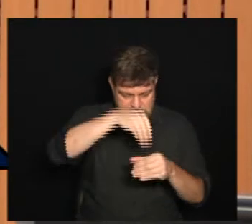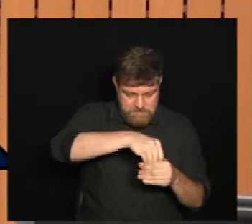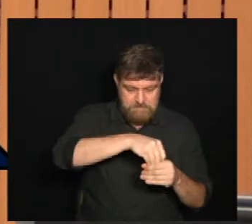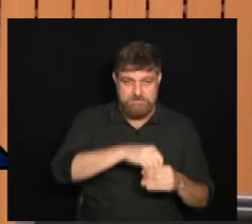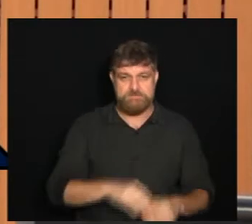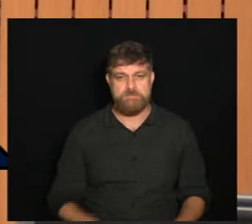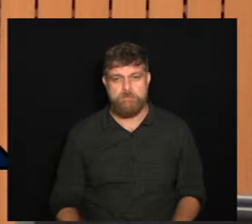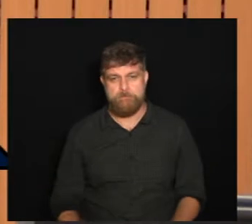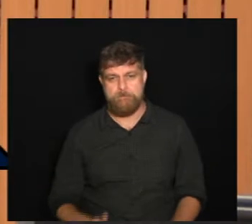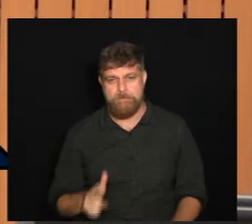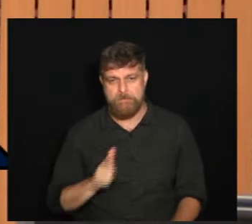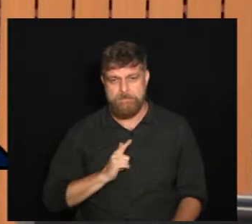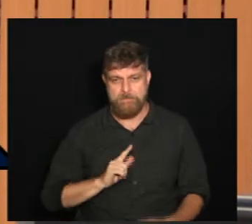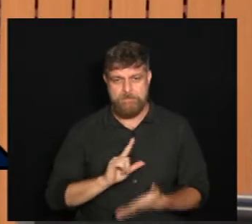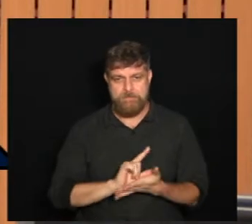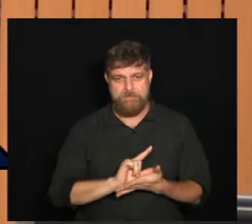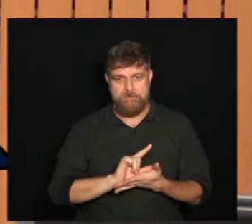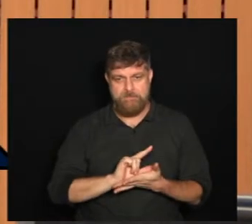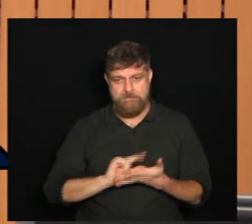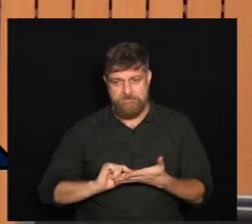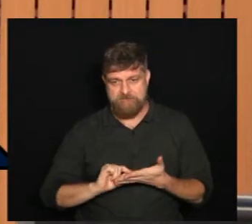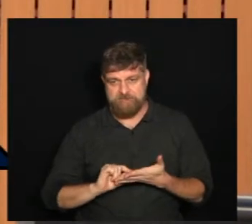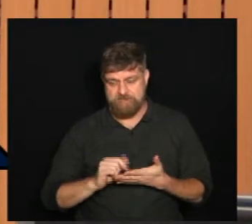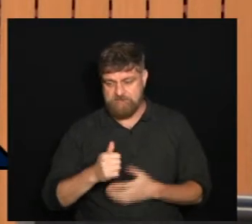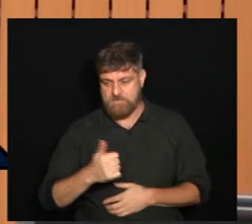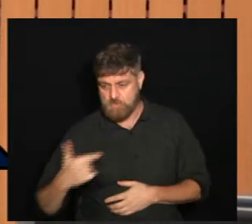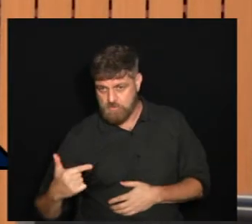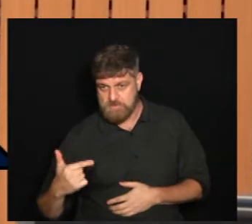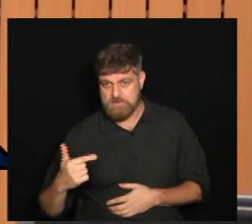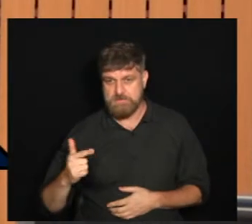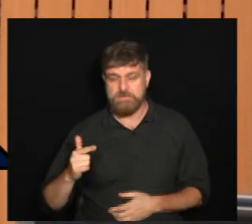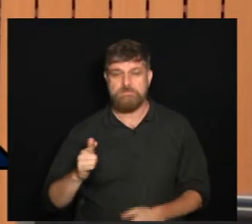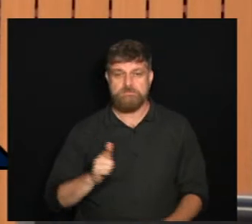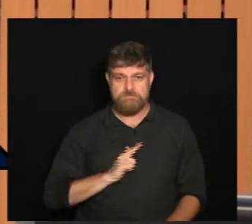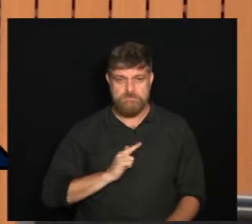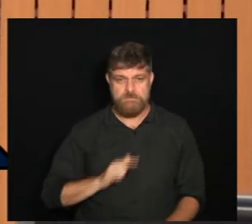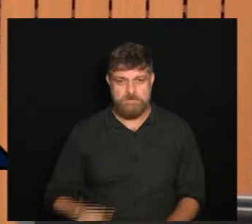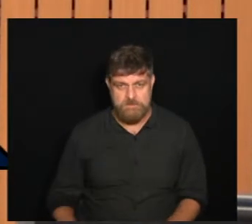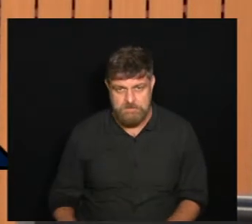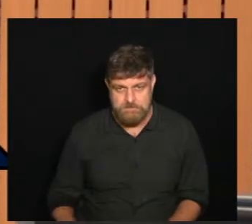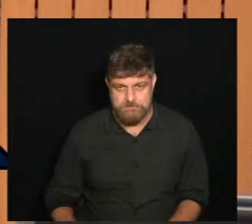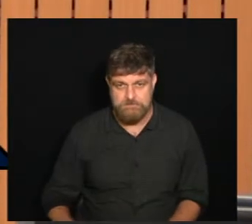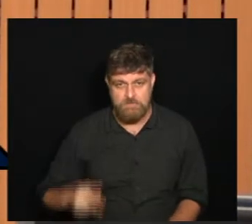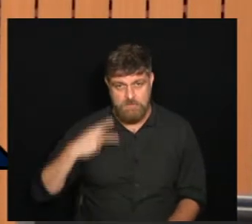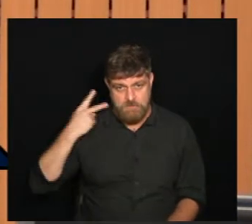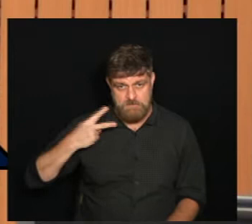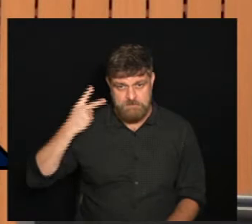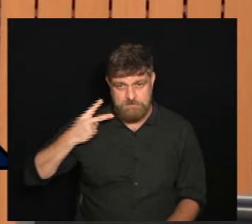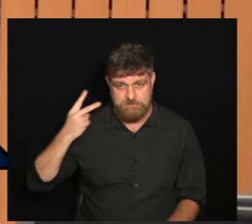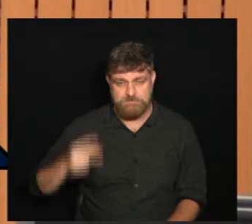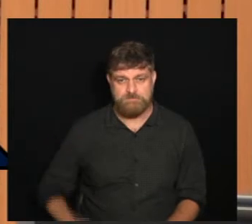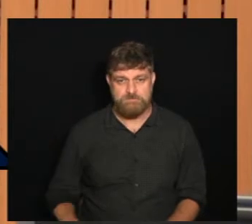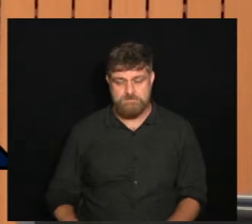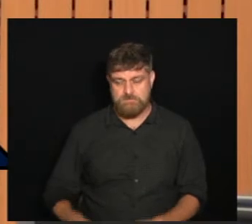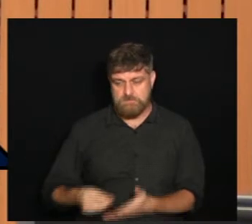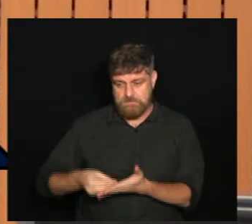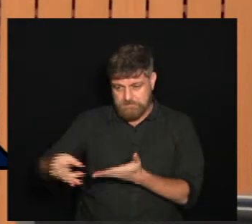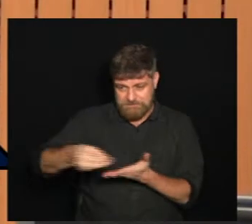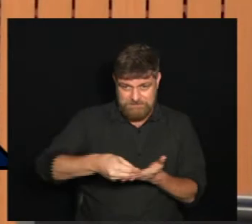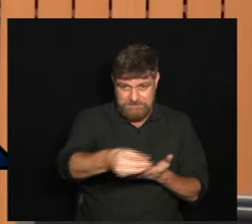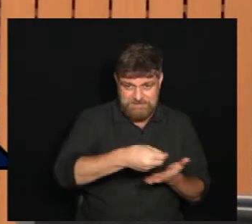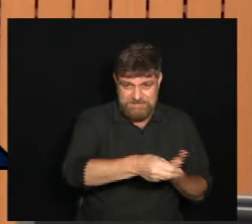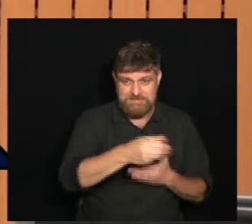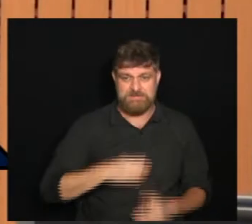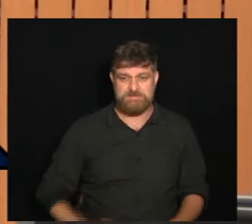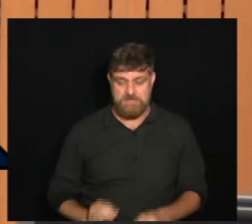couber. Artigo 12º. A disponibilização pelo parlamentar a terceiro de seu código